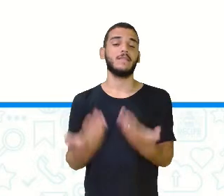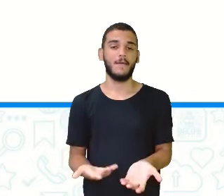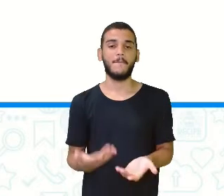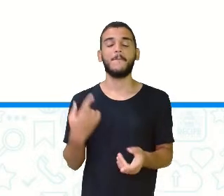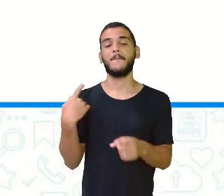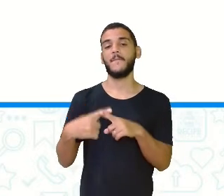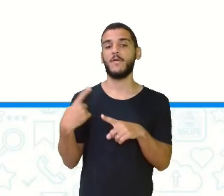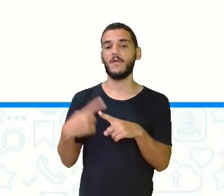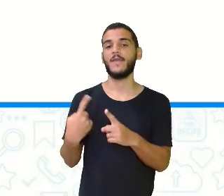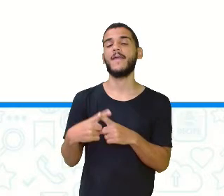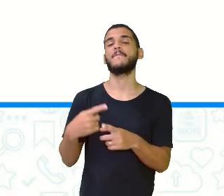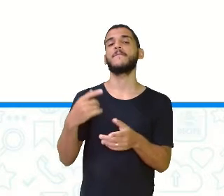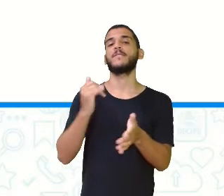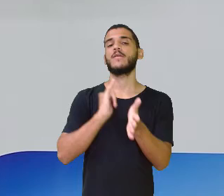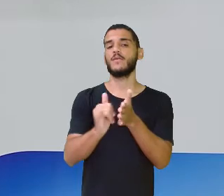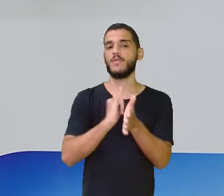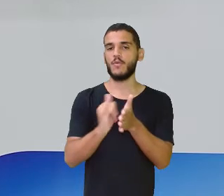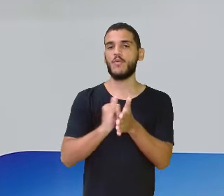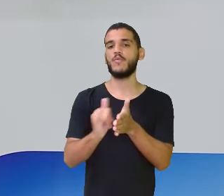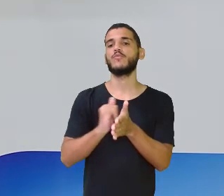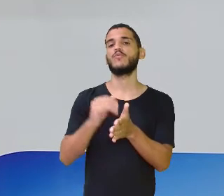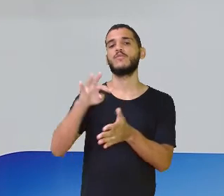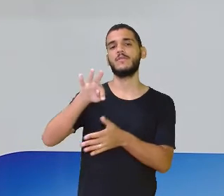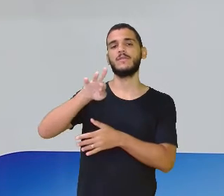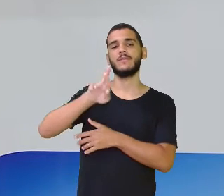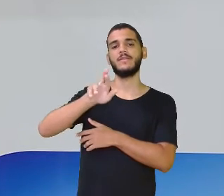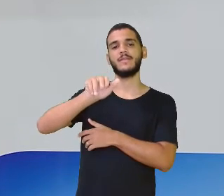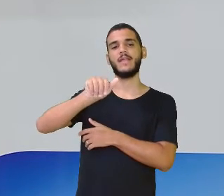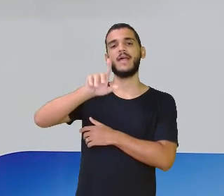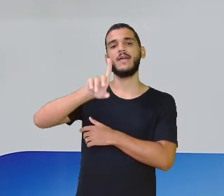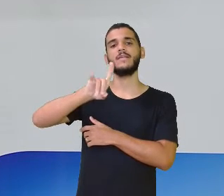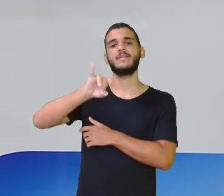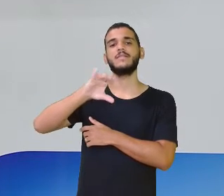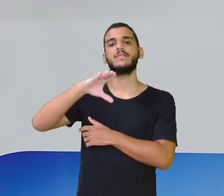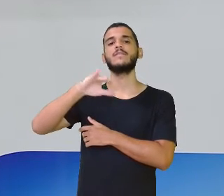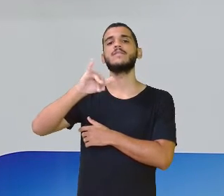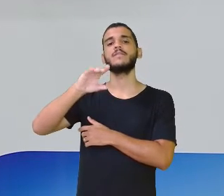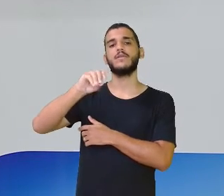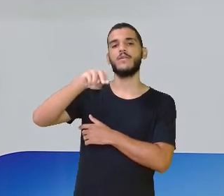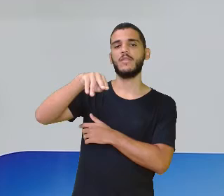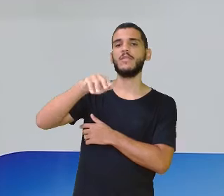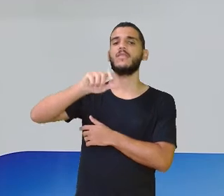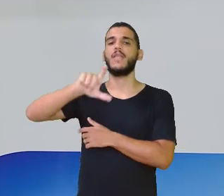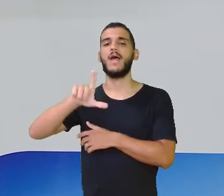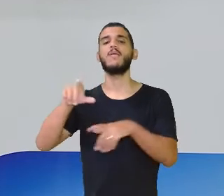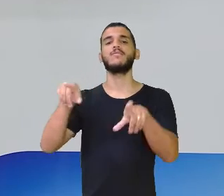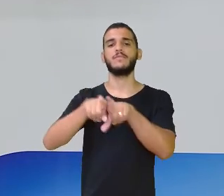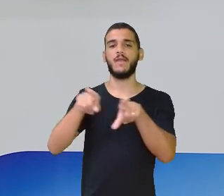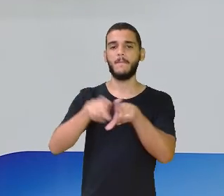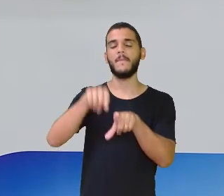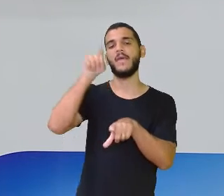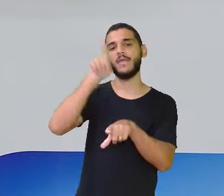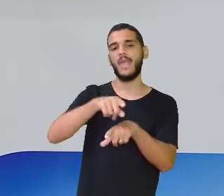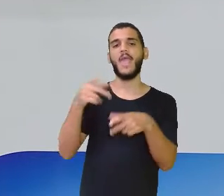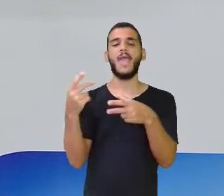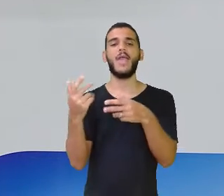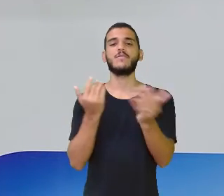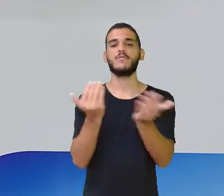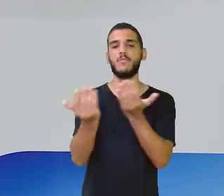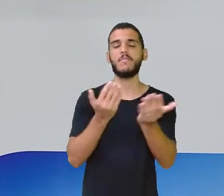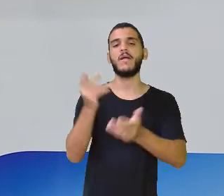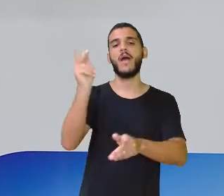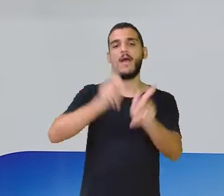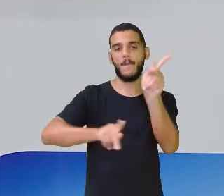conto popular. E no início da semana trabalhamos os contos populares. Então, hoje é uma revisão, sim. Se